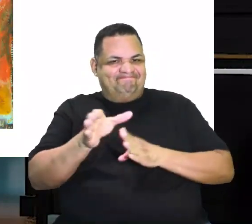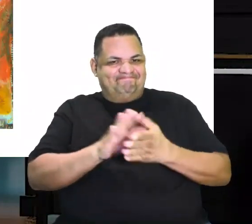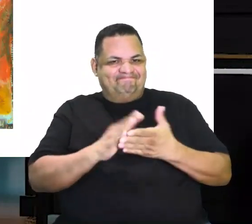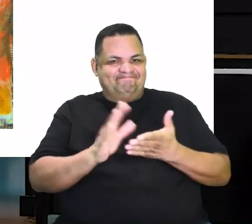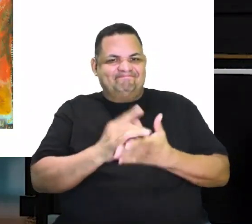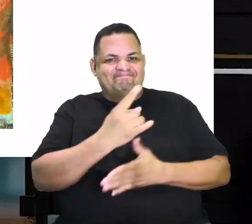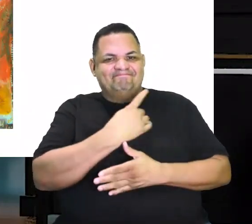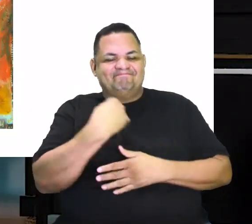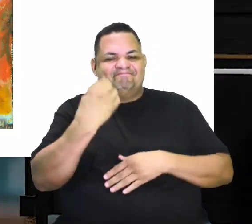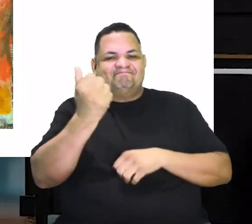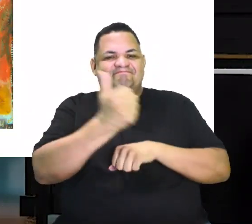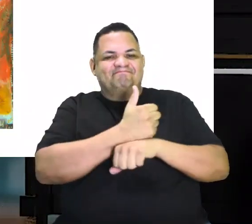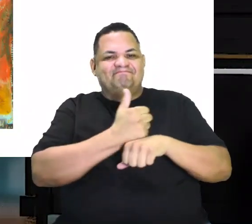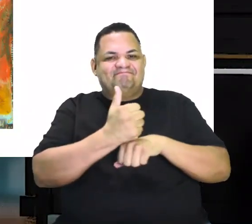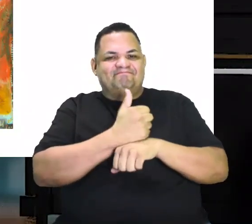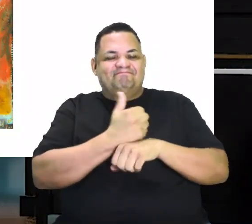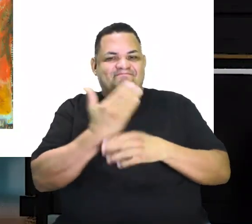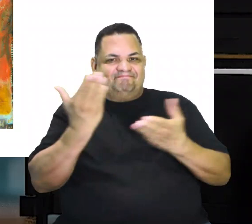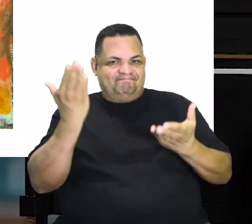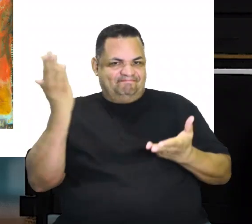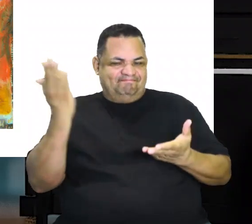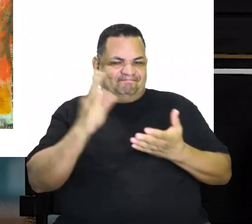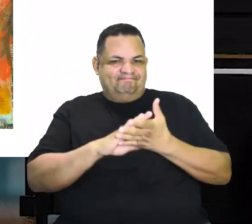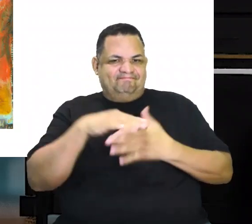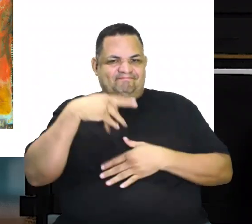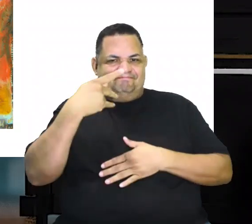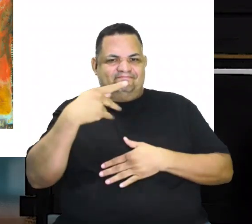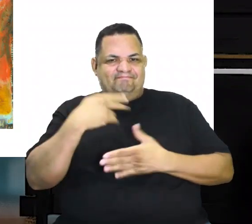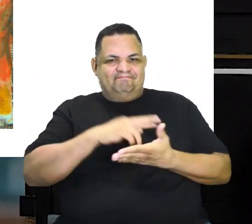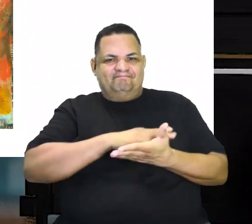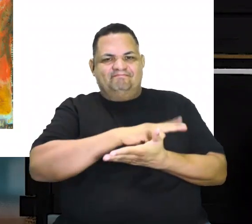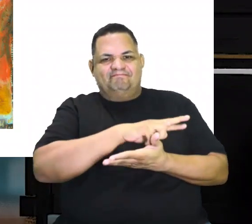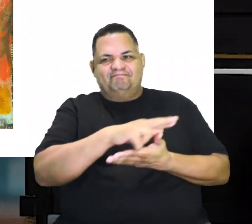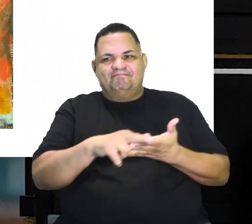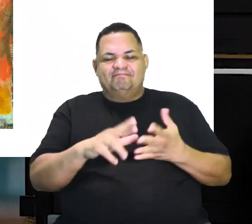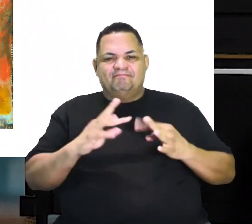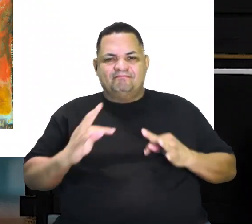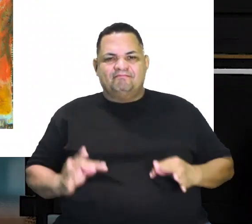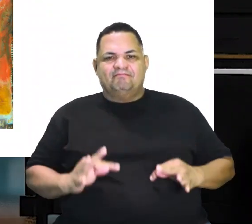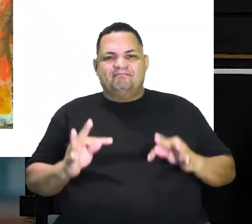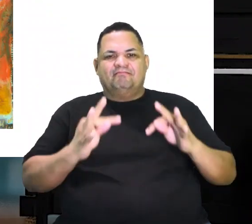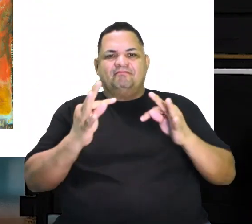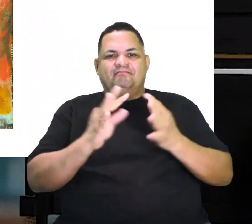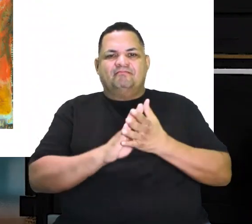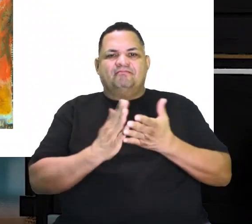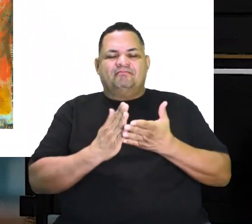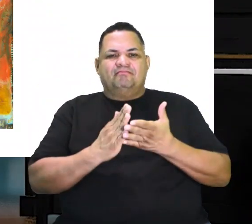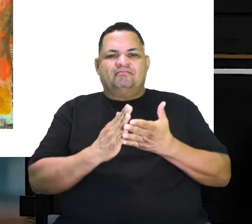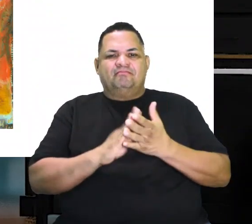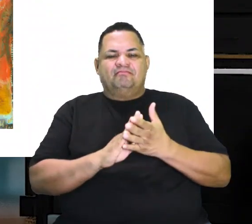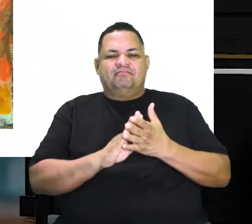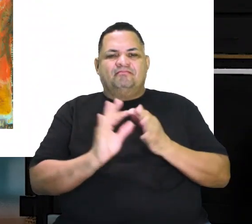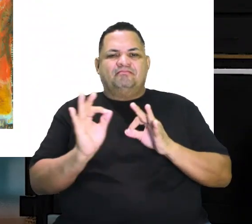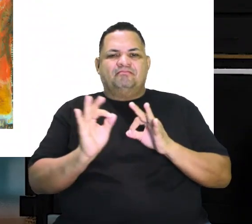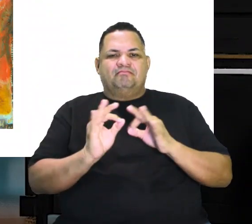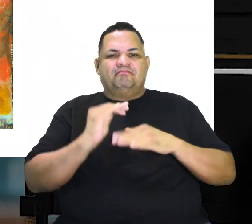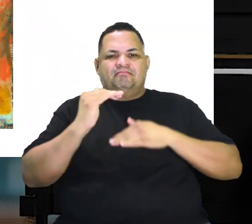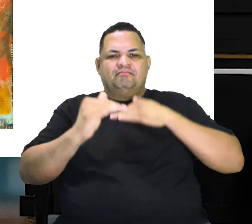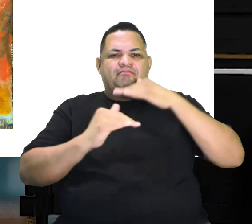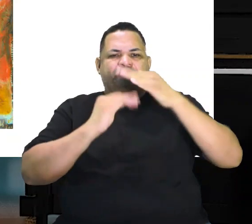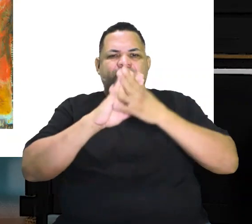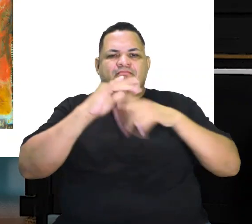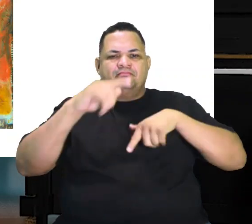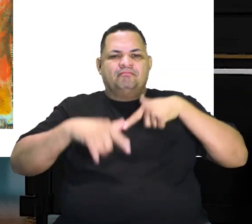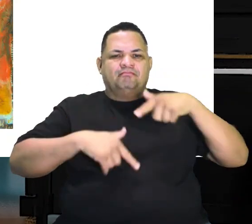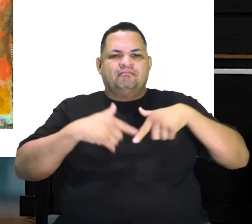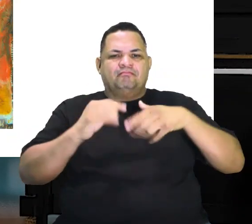orientações aí do nosso artista Zogby, que falou de várias técnicas, né, para desenvolver aí